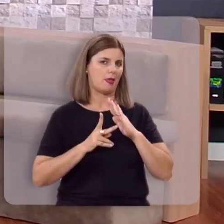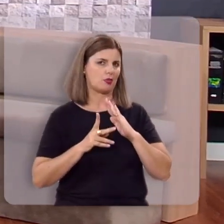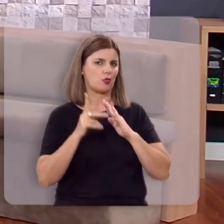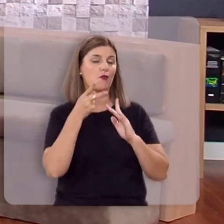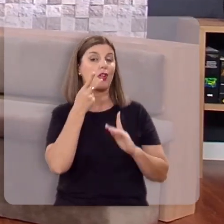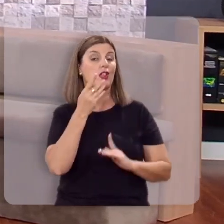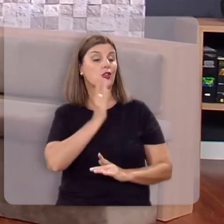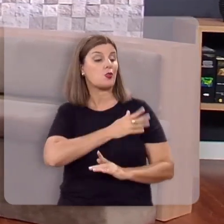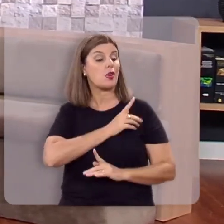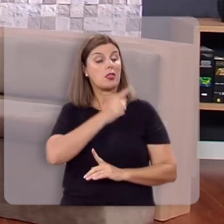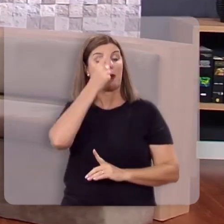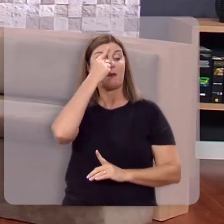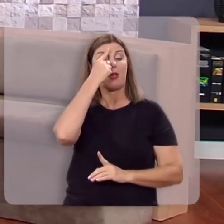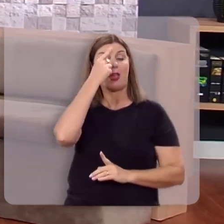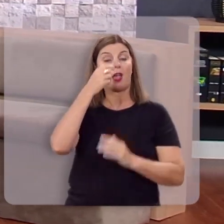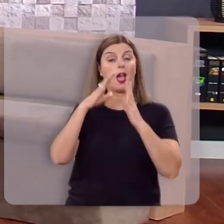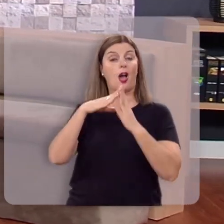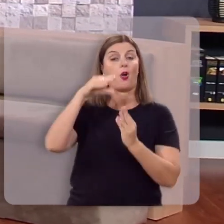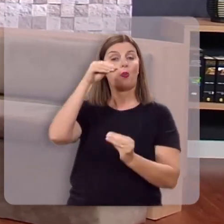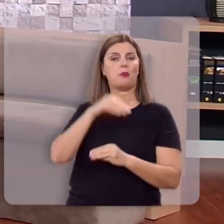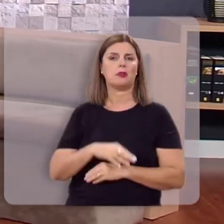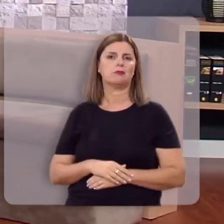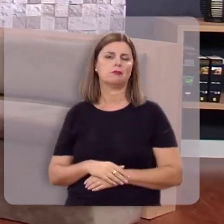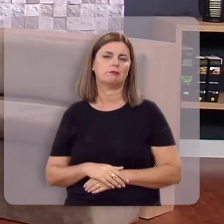seu coração, da sua mente, da sua alma.